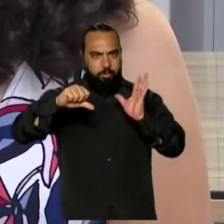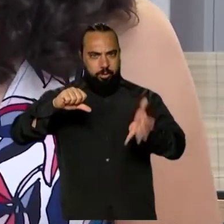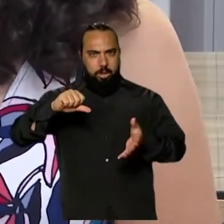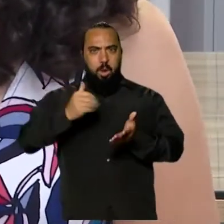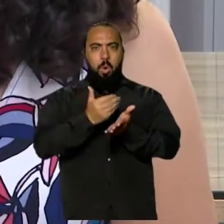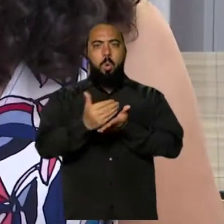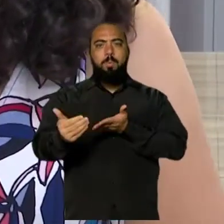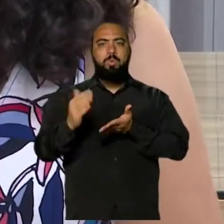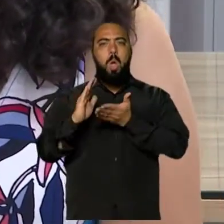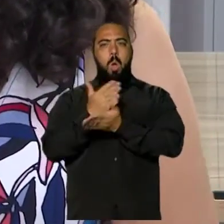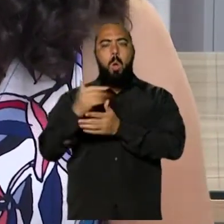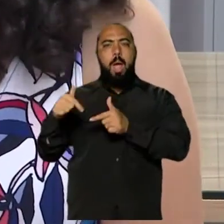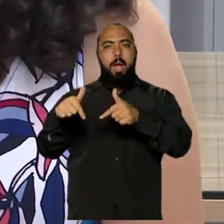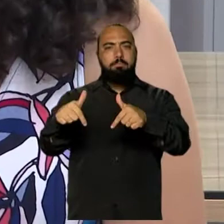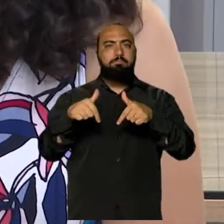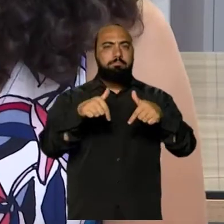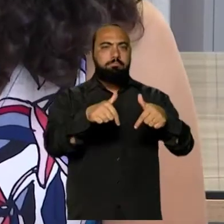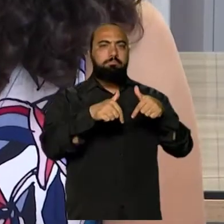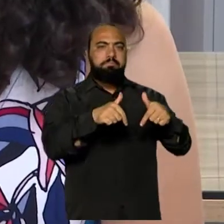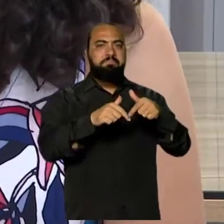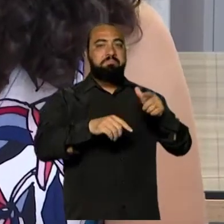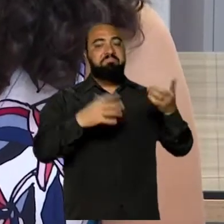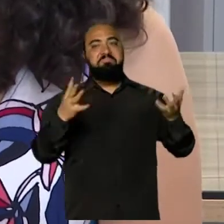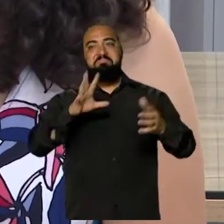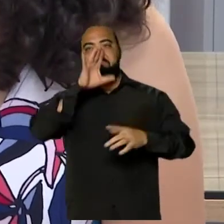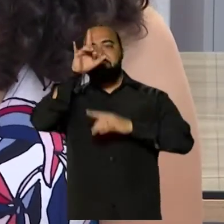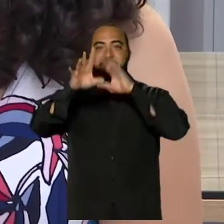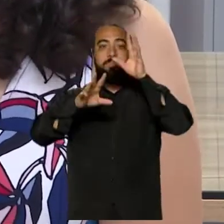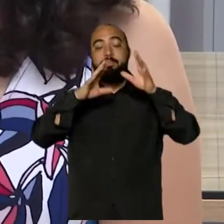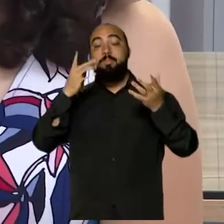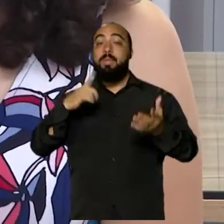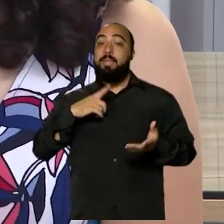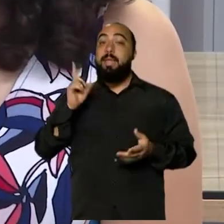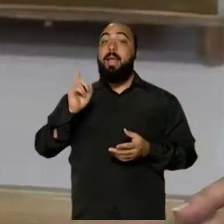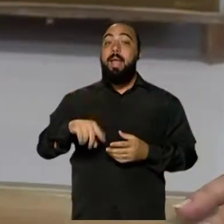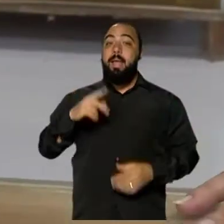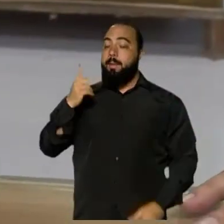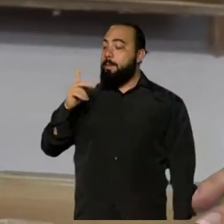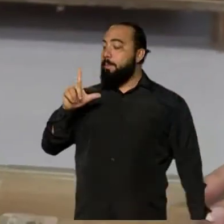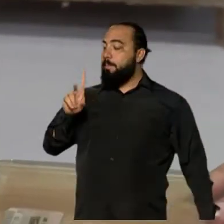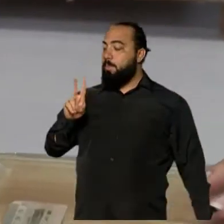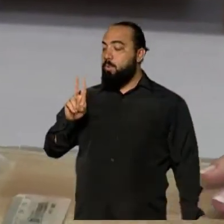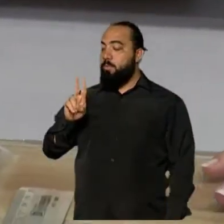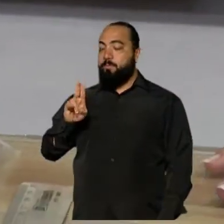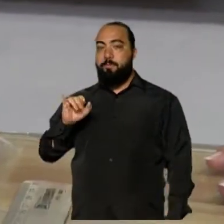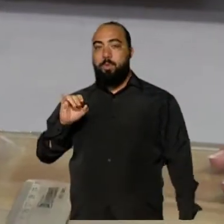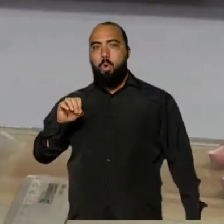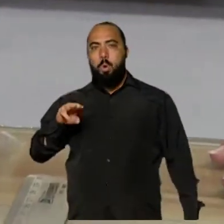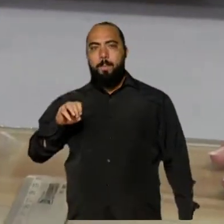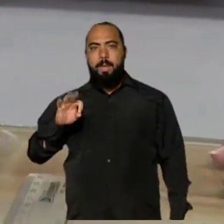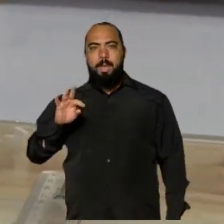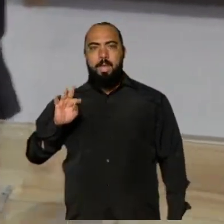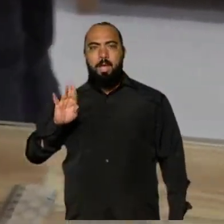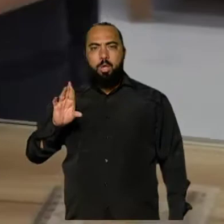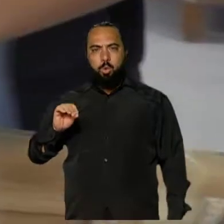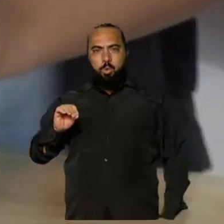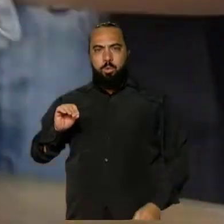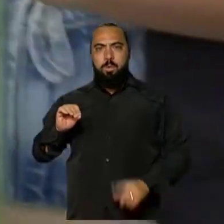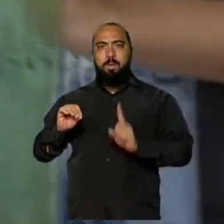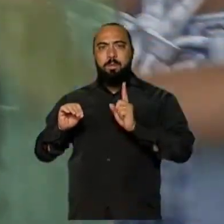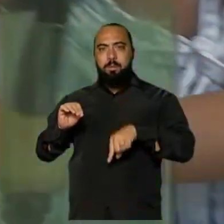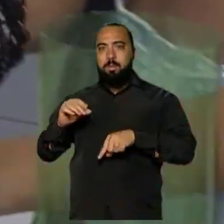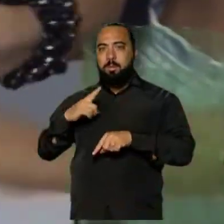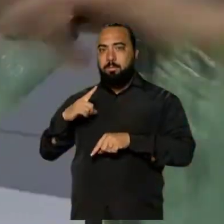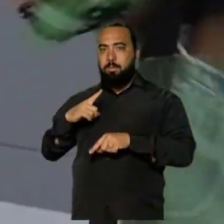com algumas atividades bem aleatórias e uma delas era o pluviômetro. A gente fazia a oficina do